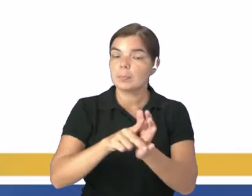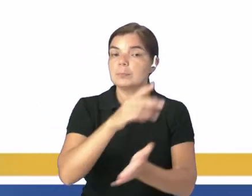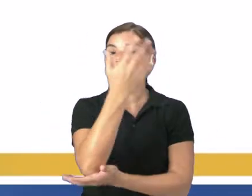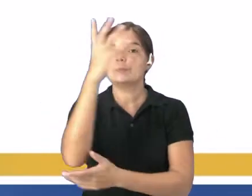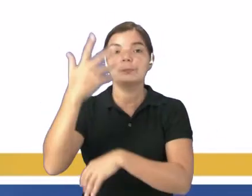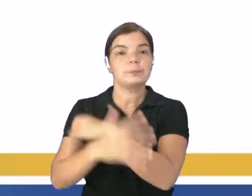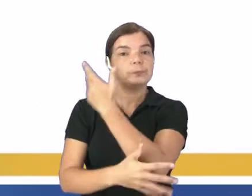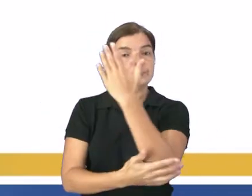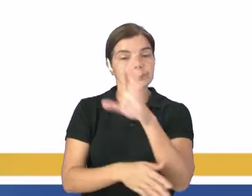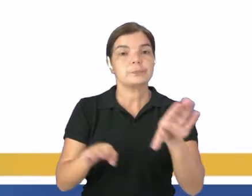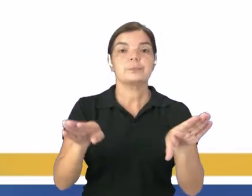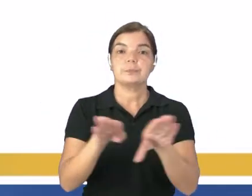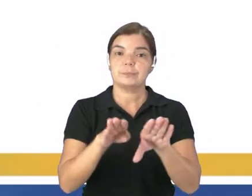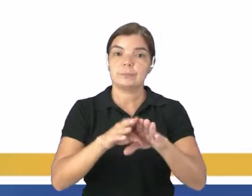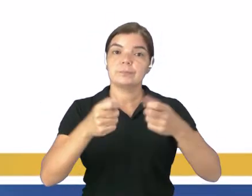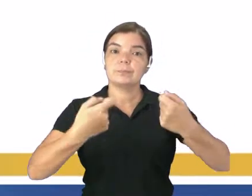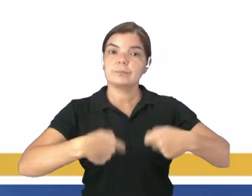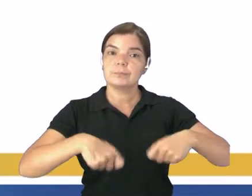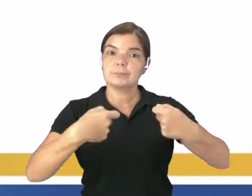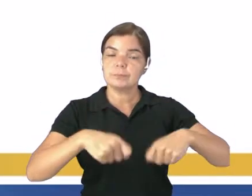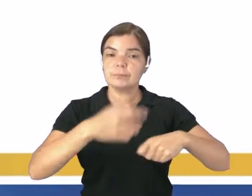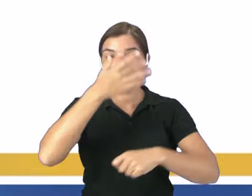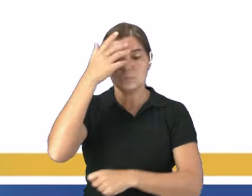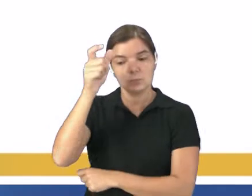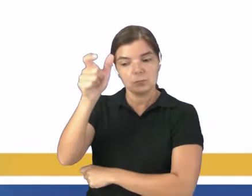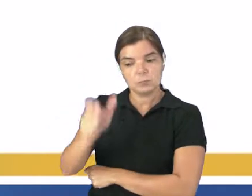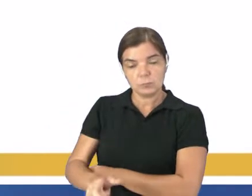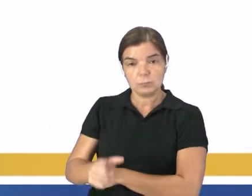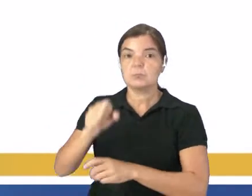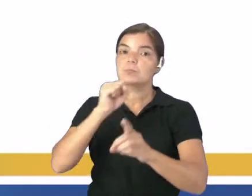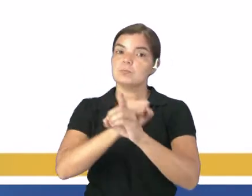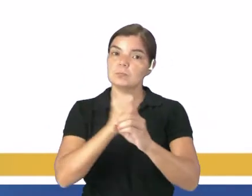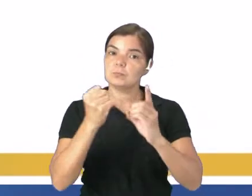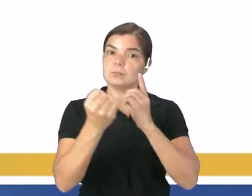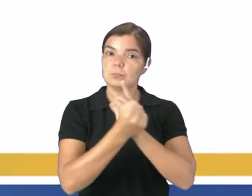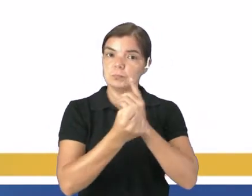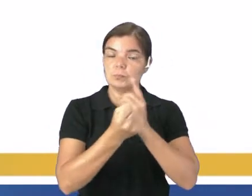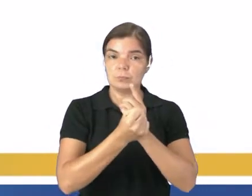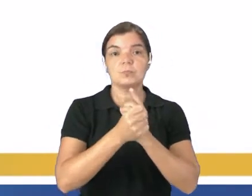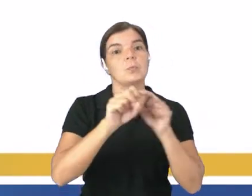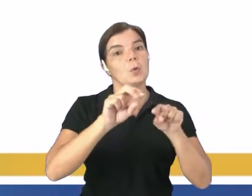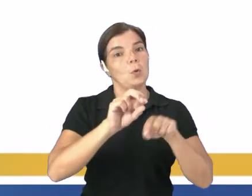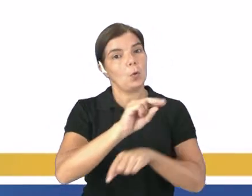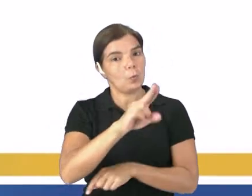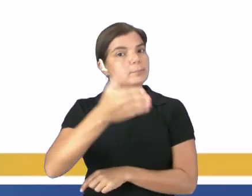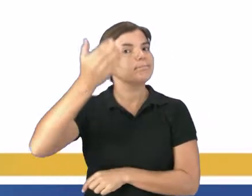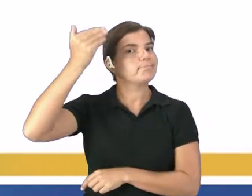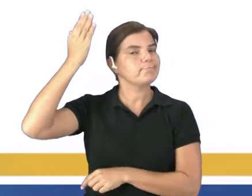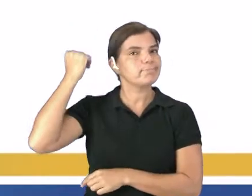atender determinada necessidade de um indivíduo, de uma sociedade ou de uma época. Lembra também.